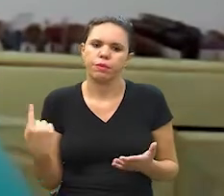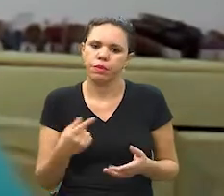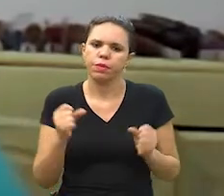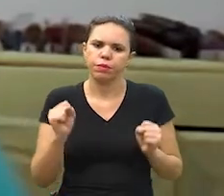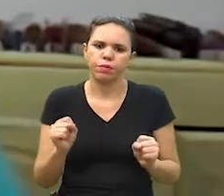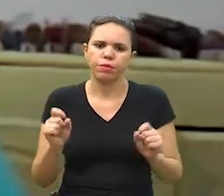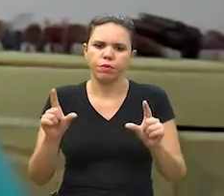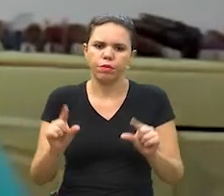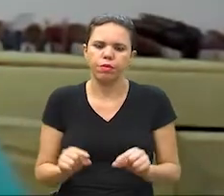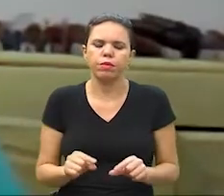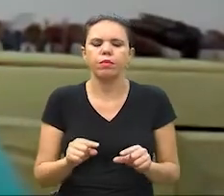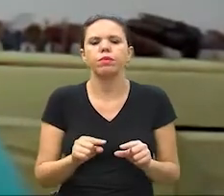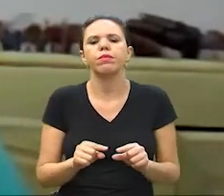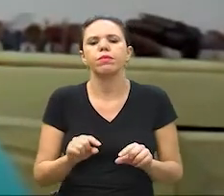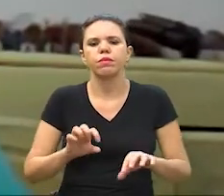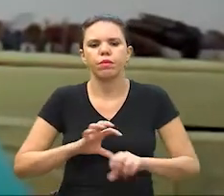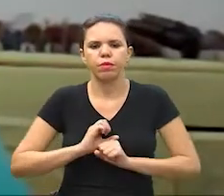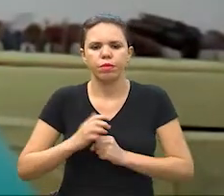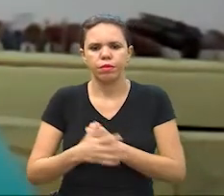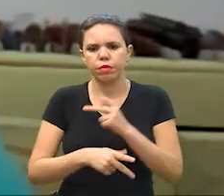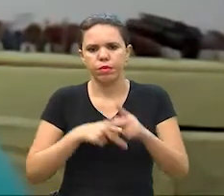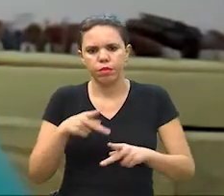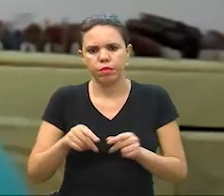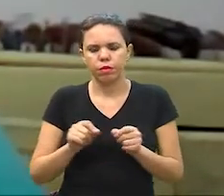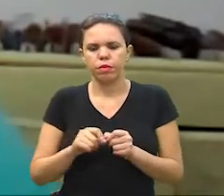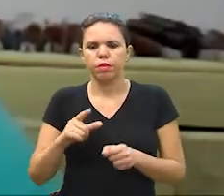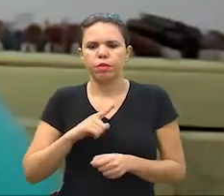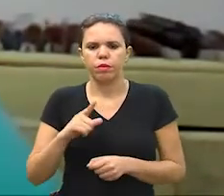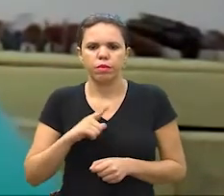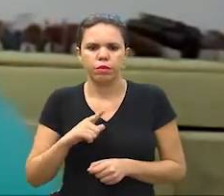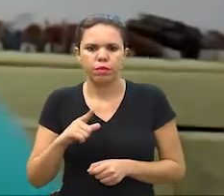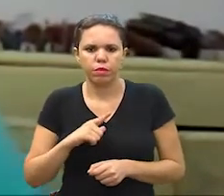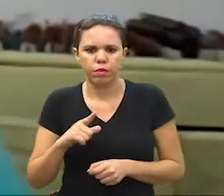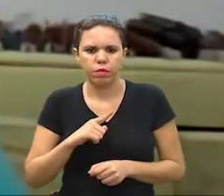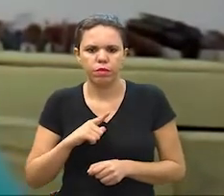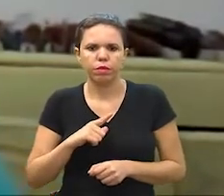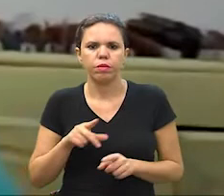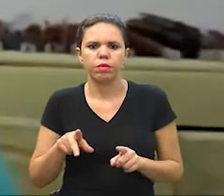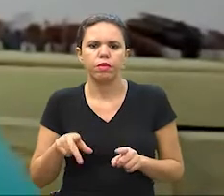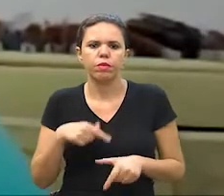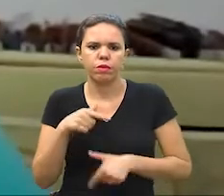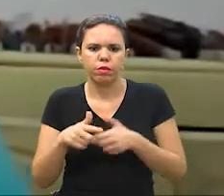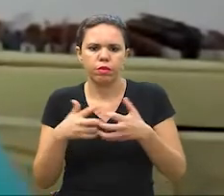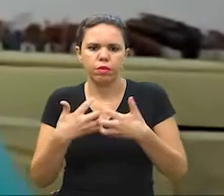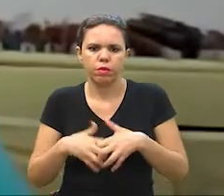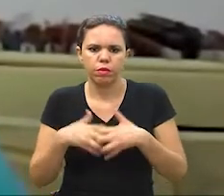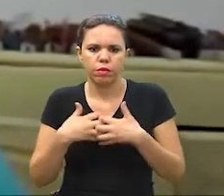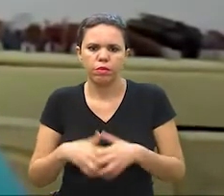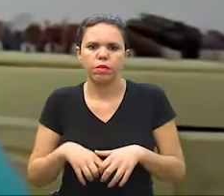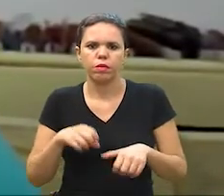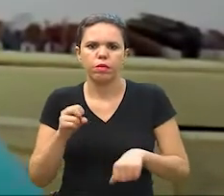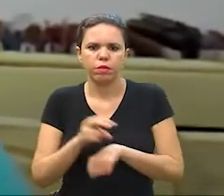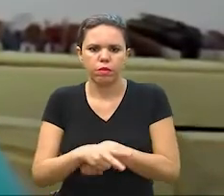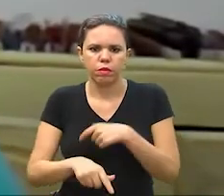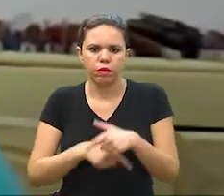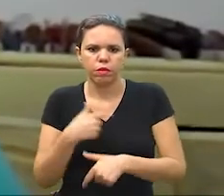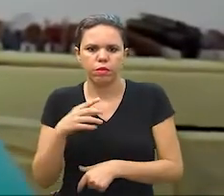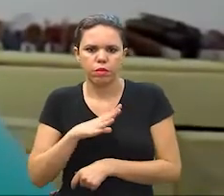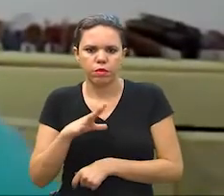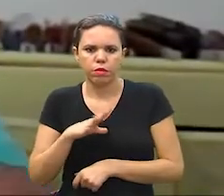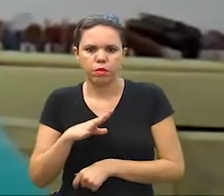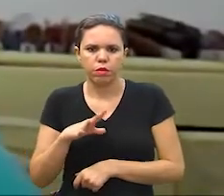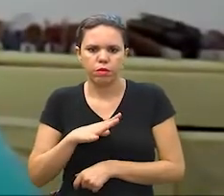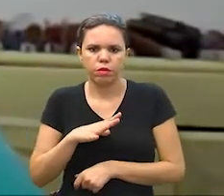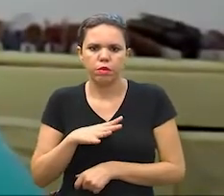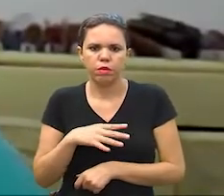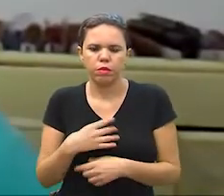possa baixar a curva do Covid e as pessoas possam ter a manutenção do seu negócio, a manutenção do emprego. A nossa cidade